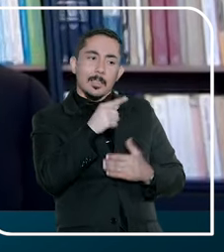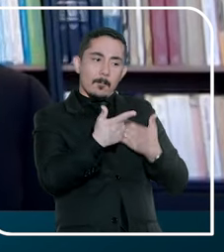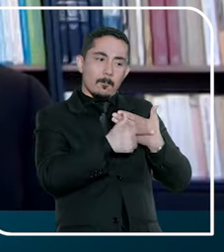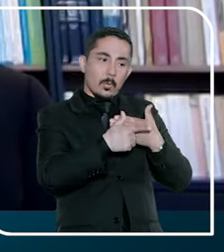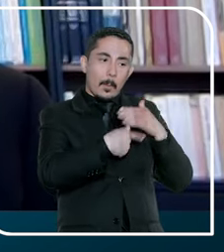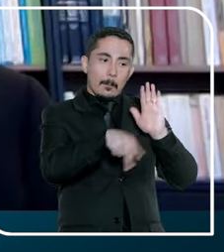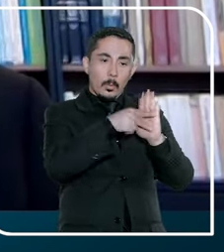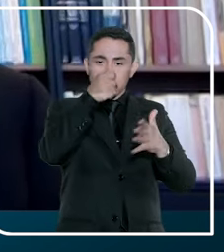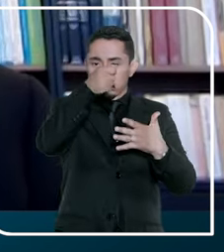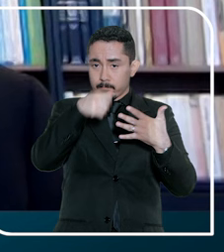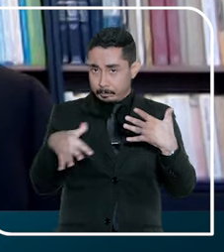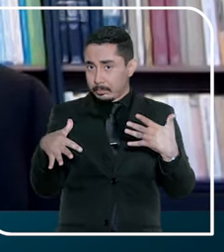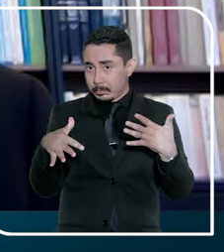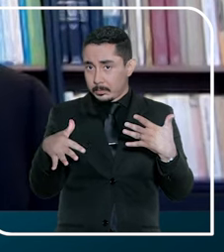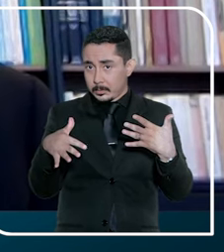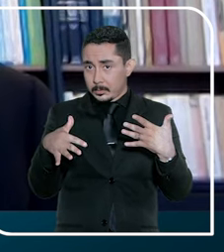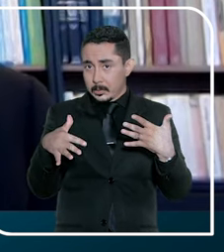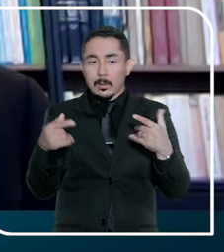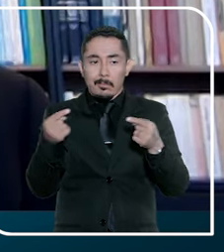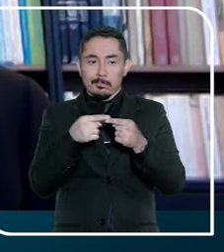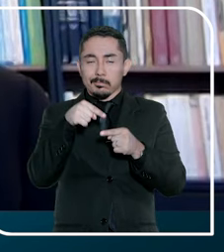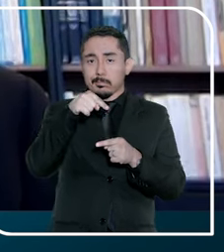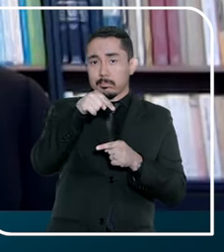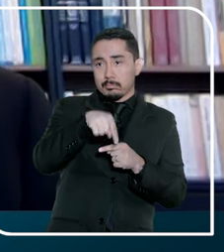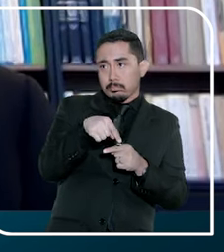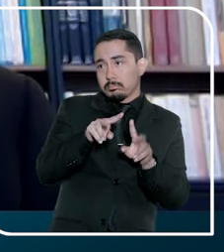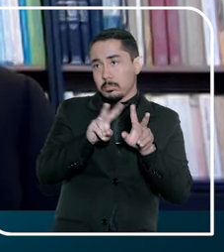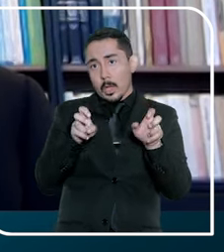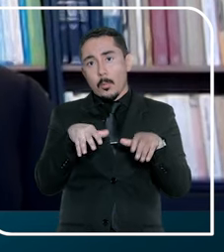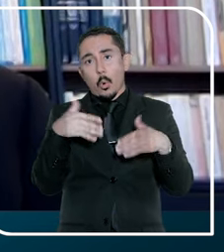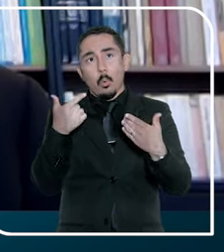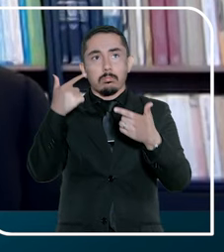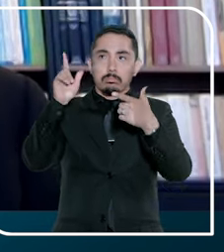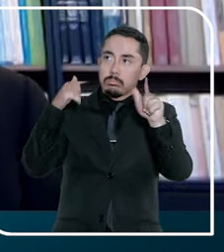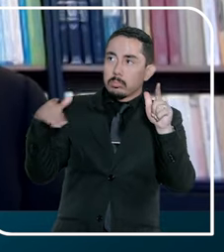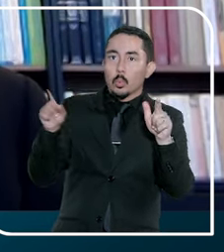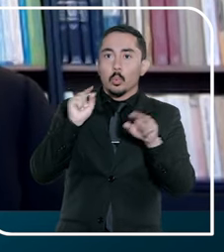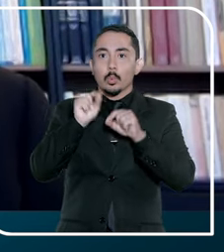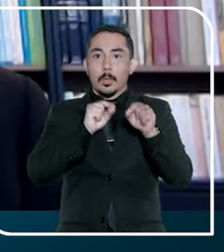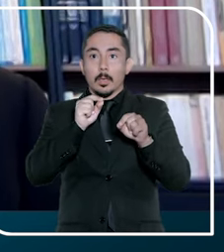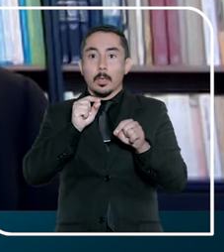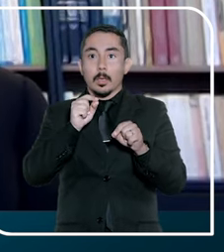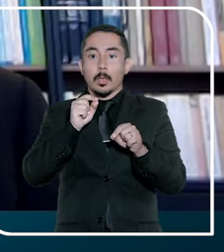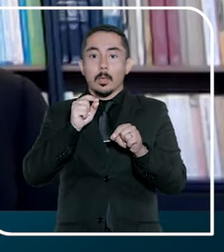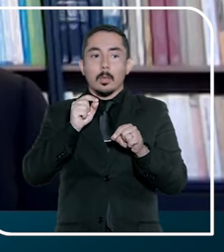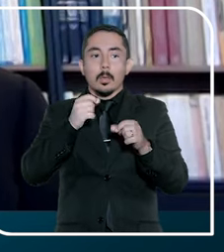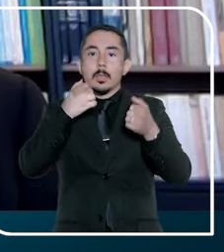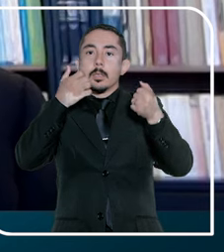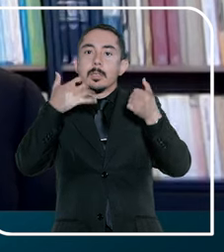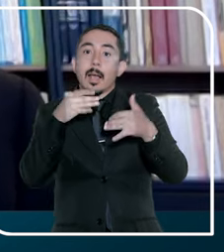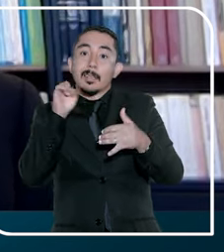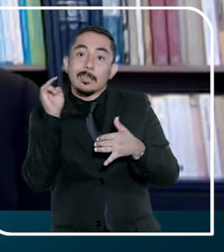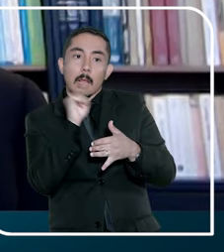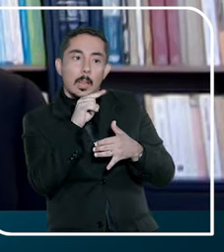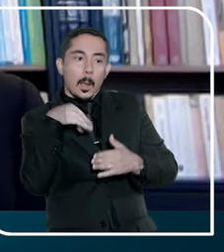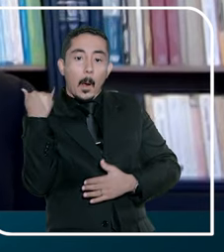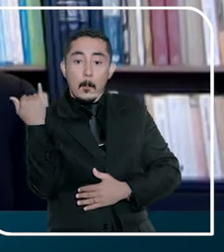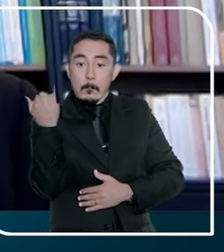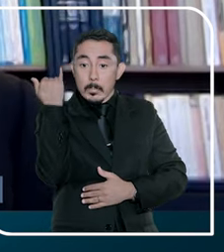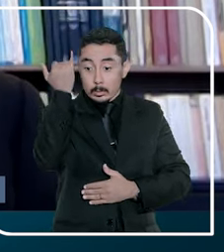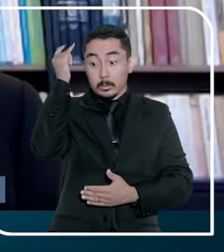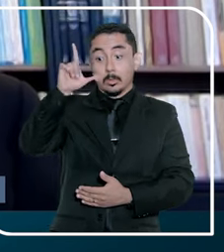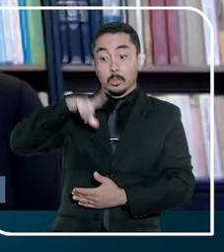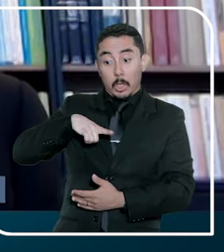jurisprudência nesse caso nos outros é definir o que é relevante nas situações concretas então a jurisprudência